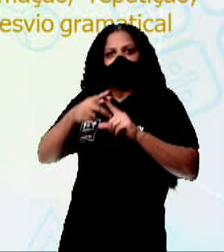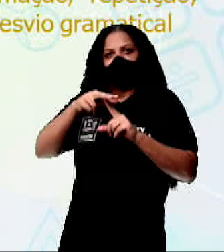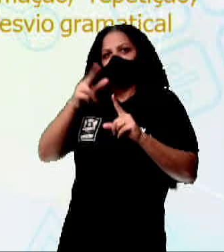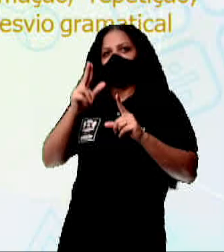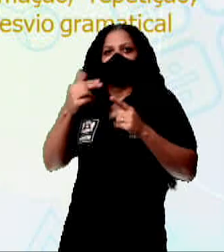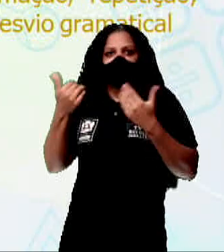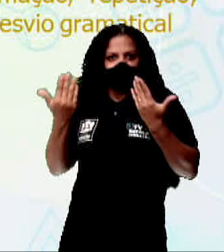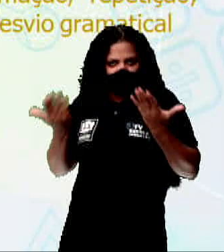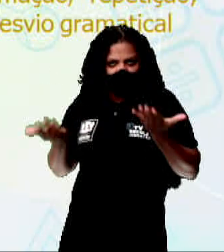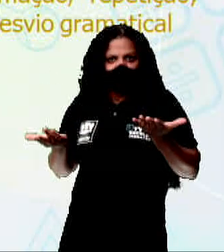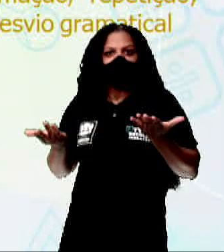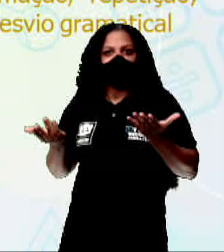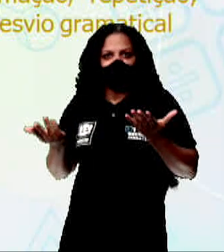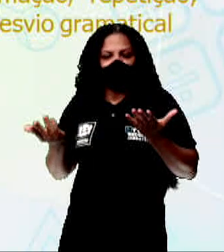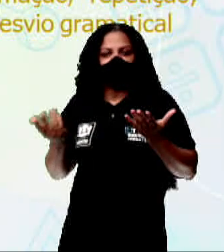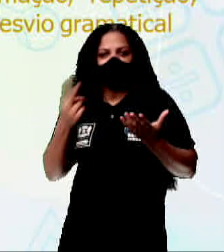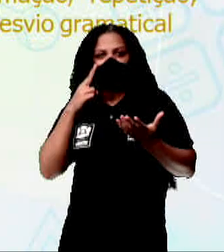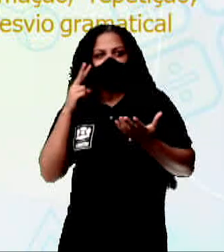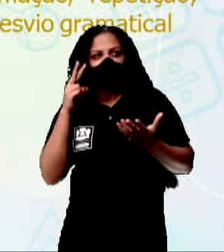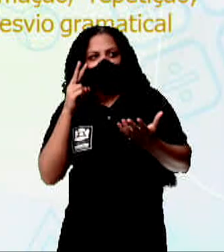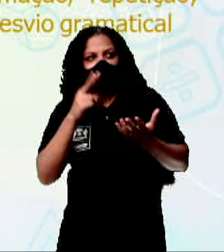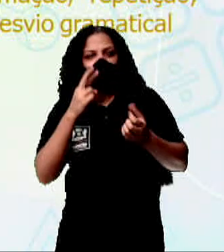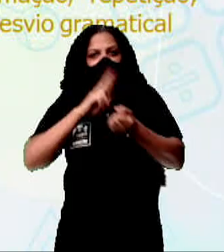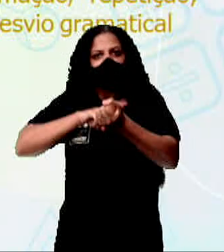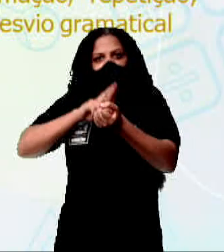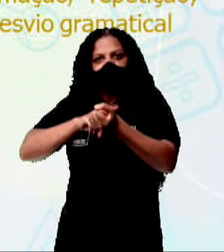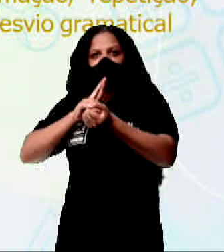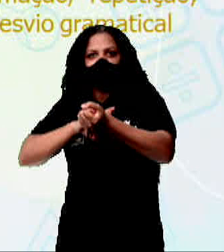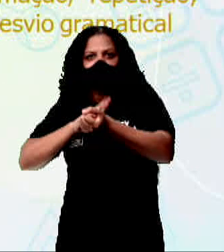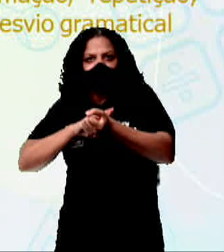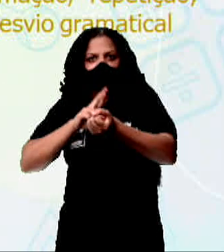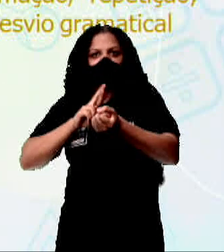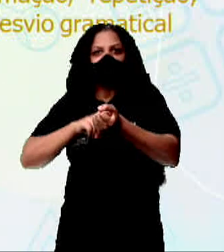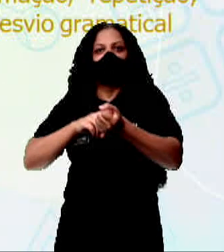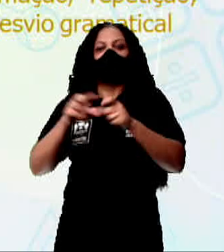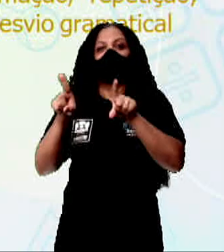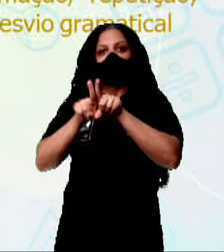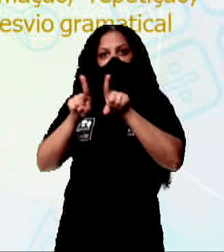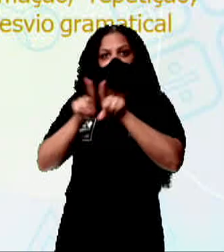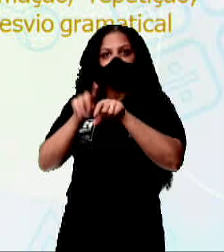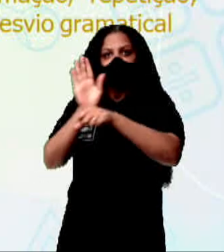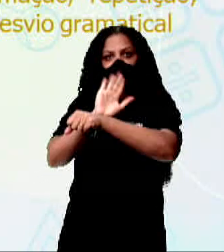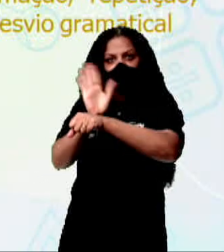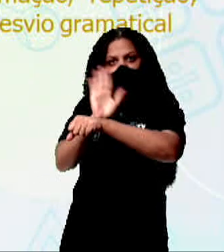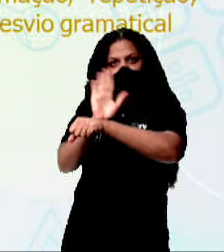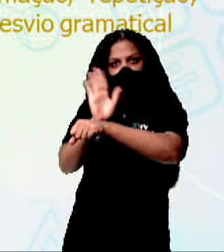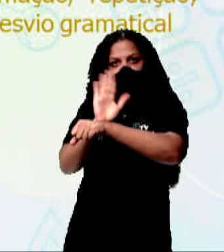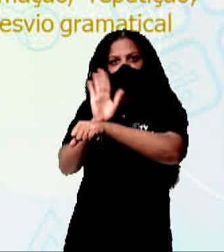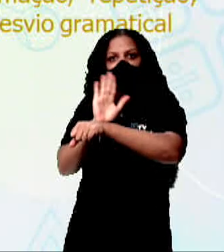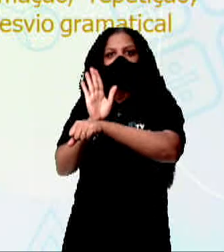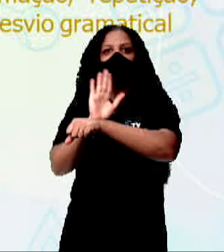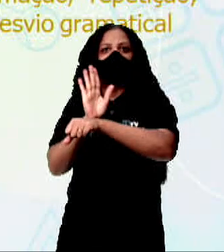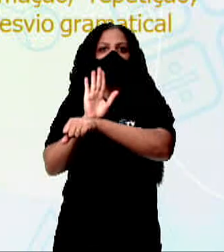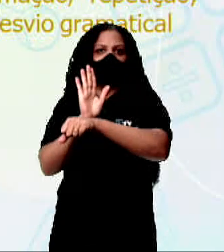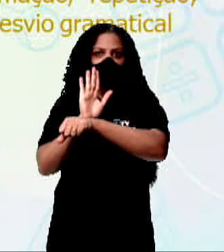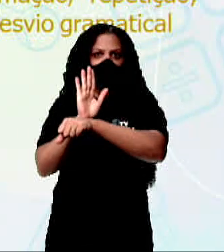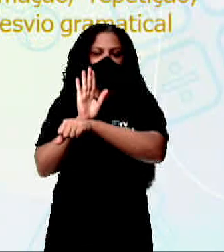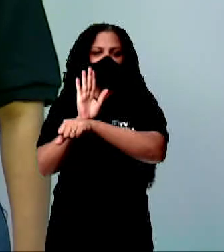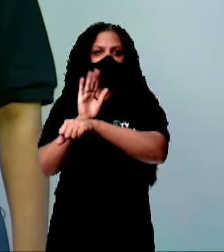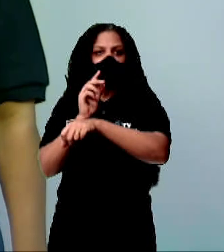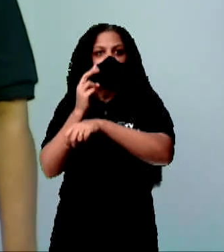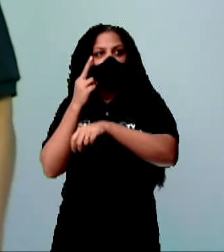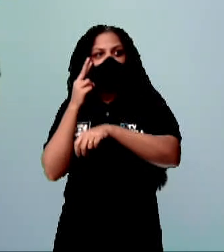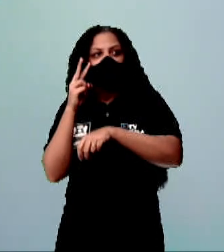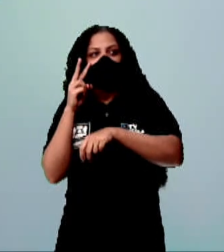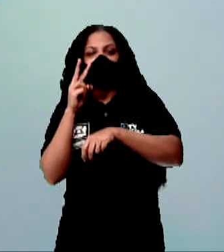dá. Aspecto sugestivo, cinema e filme. Ou seja, há já um aspecto